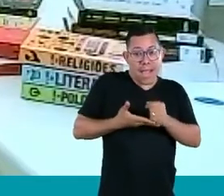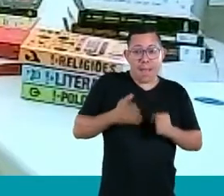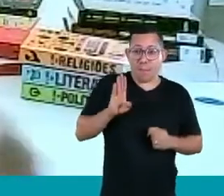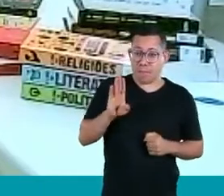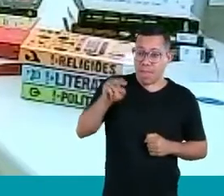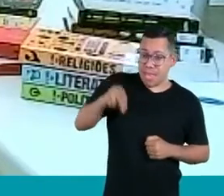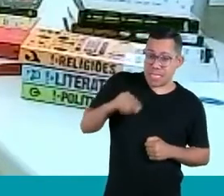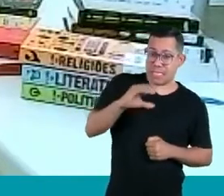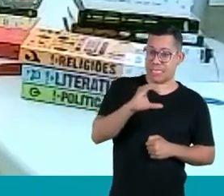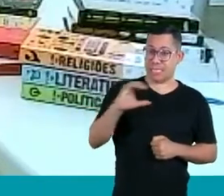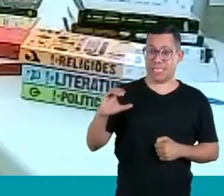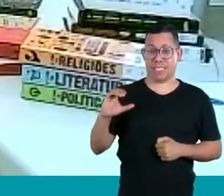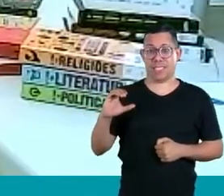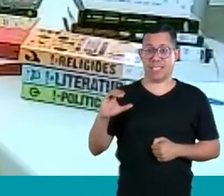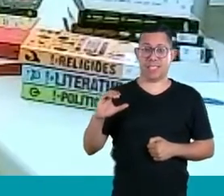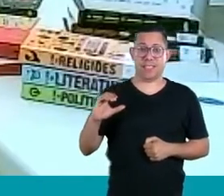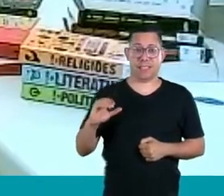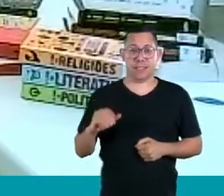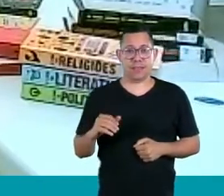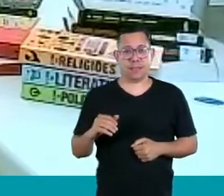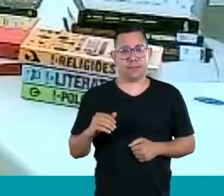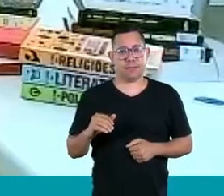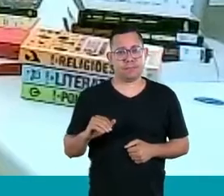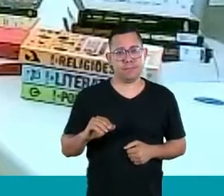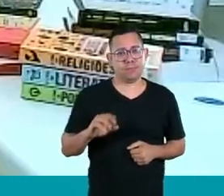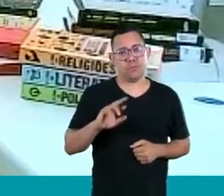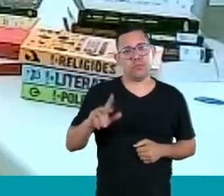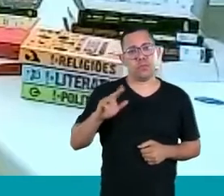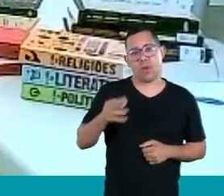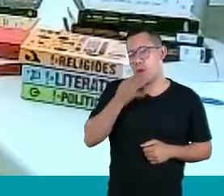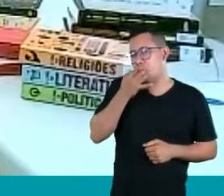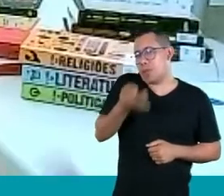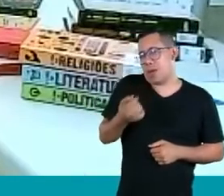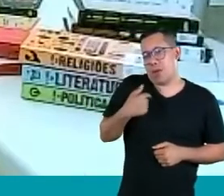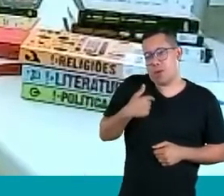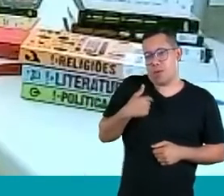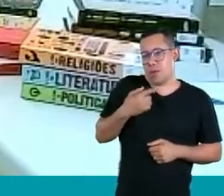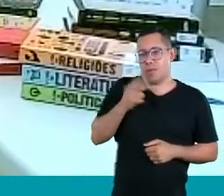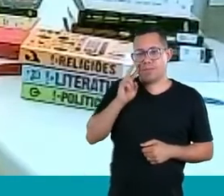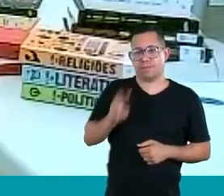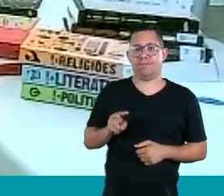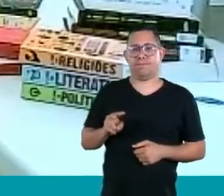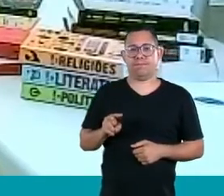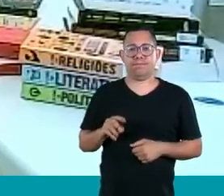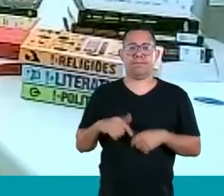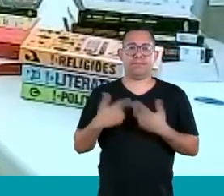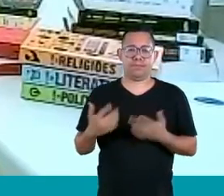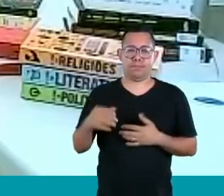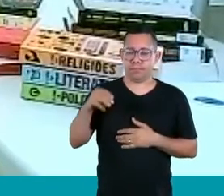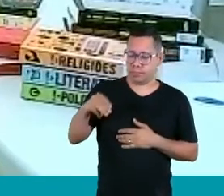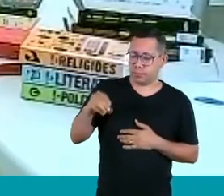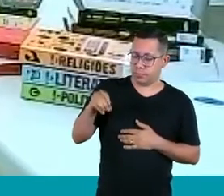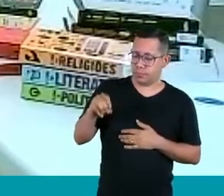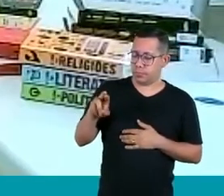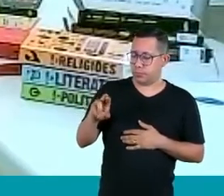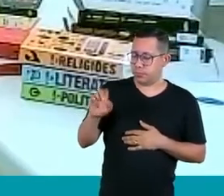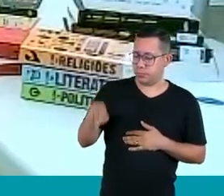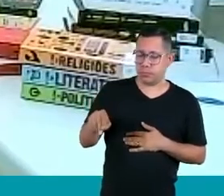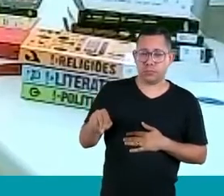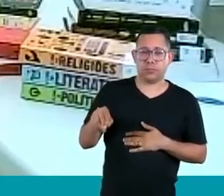isso, pelo menos não do modo como eu vejo as coisas acontecendo. Mohan, então, defende que é